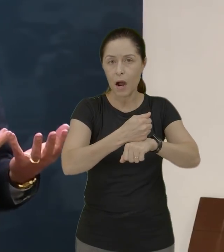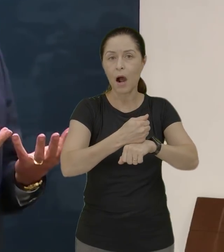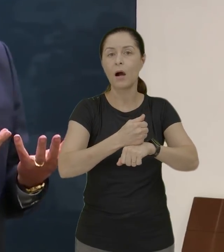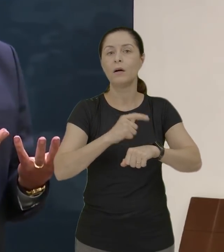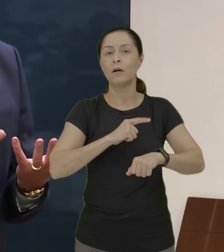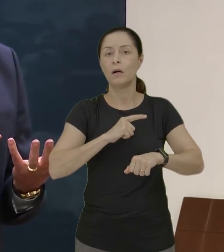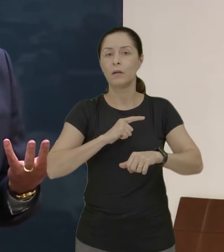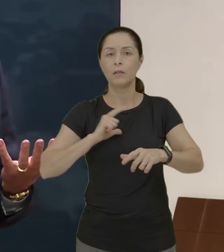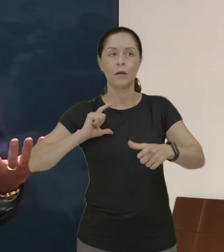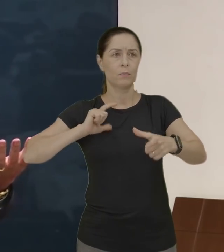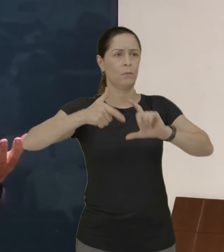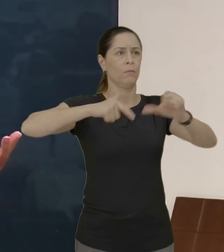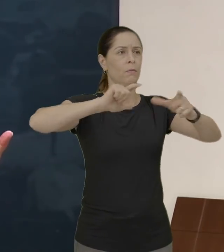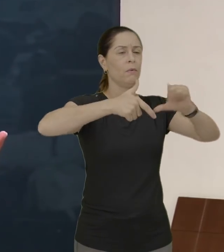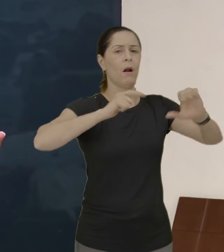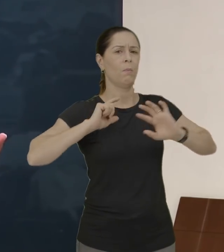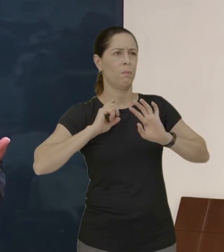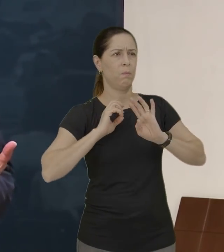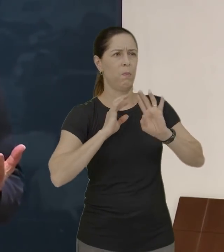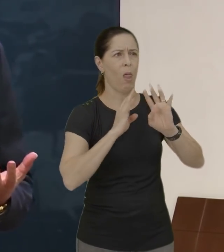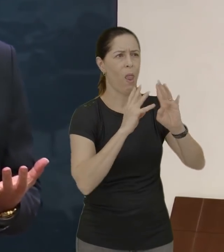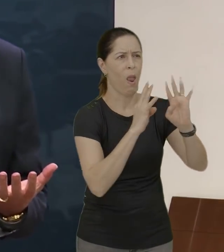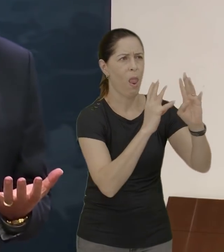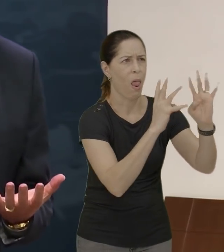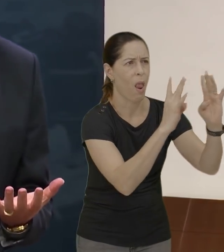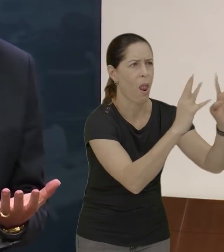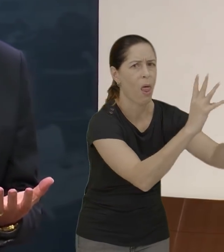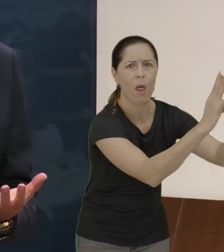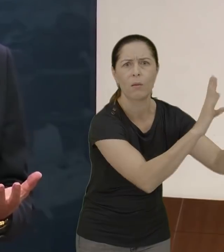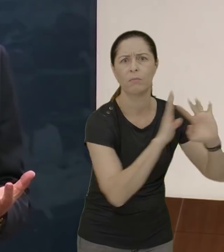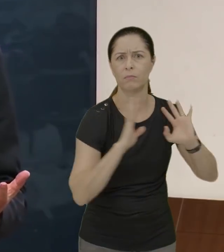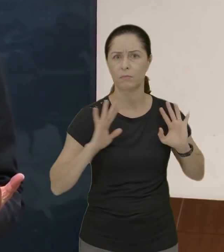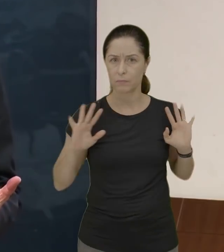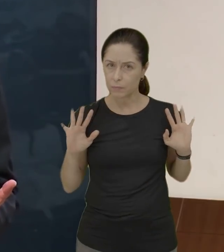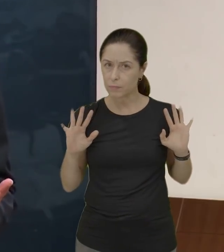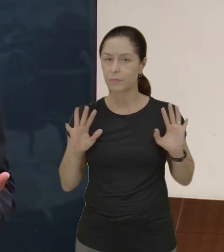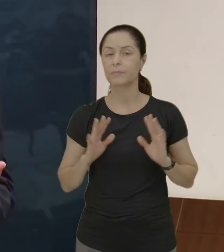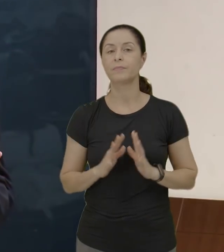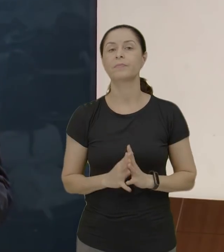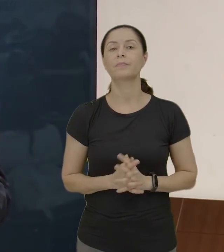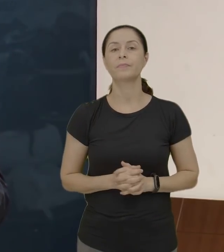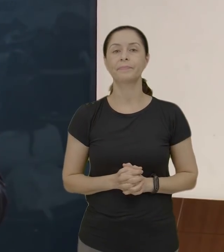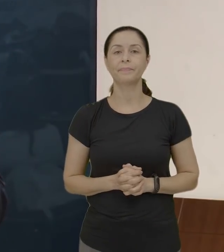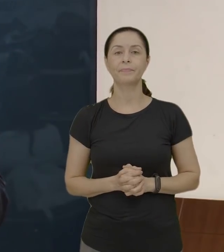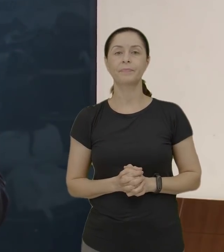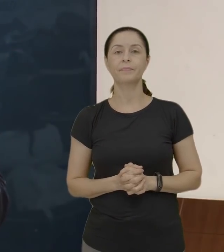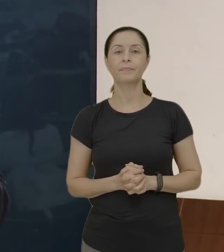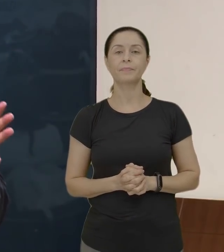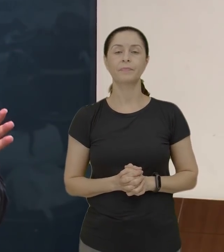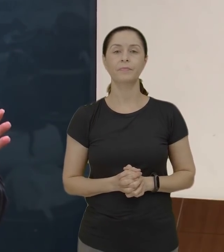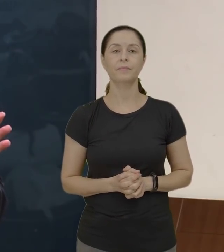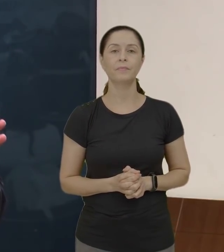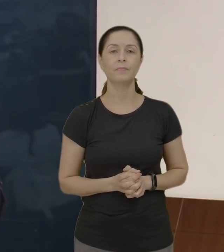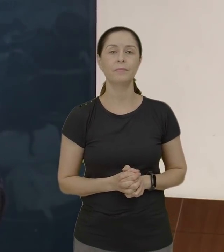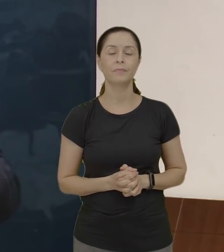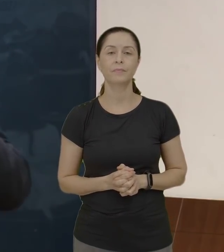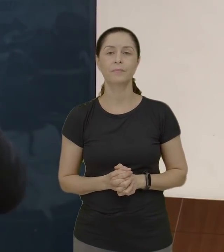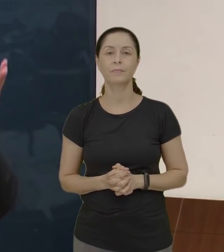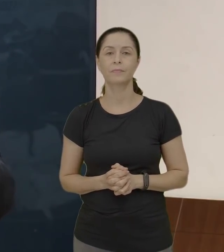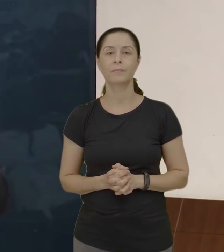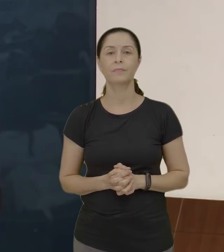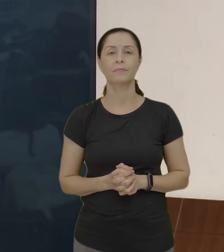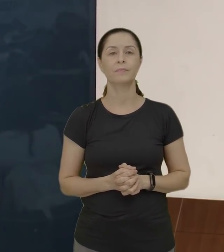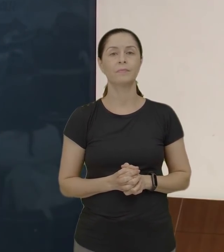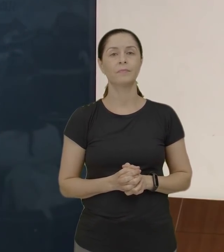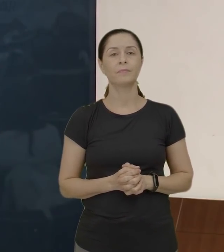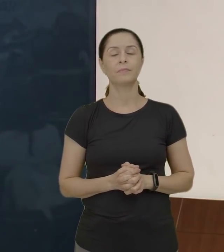Porque você sabe que há mais estrelas no firmamento que todos os grãos de areia de todas as praias e desertos do nosso planeta. É uma